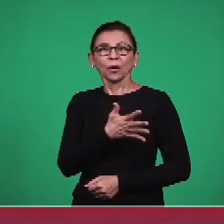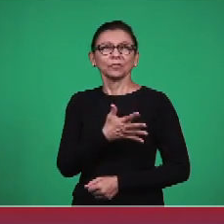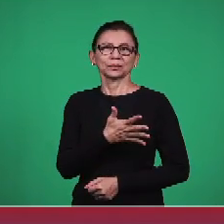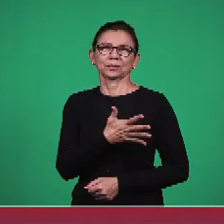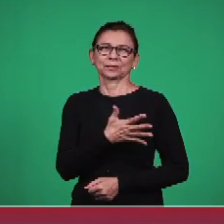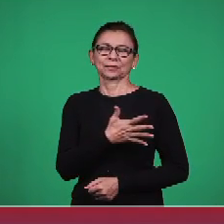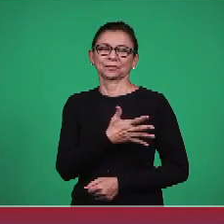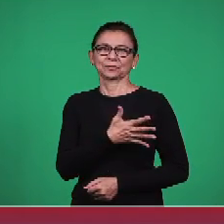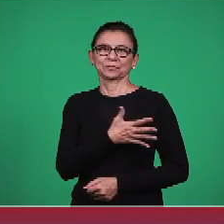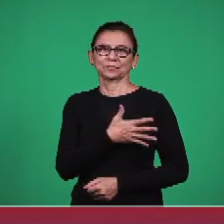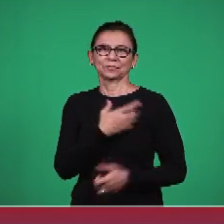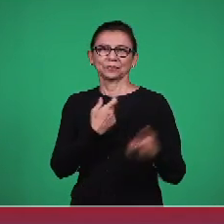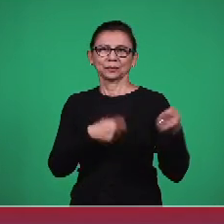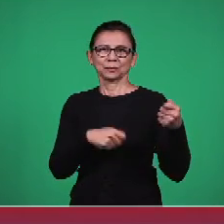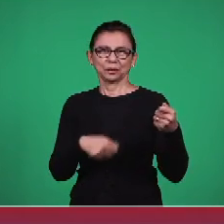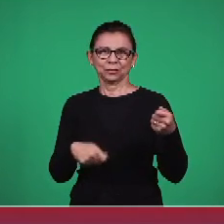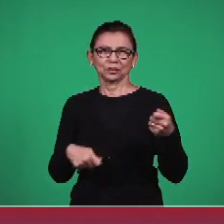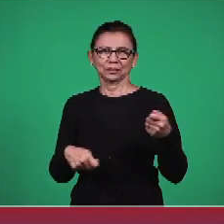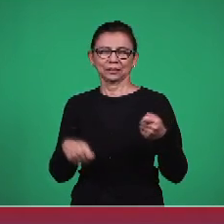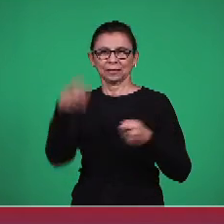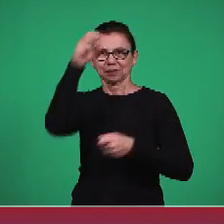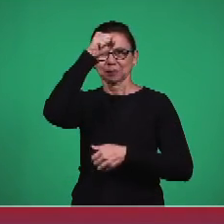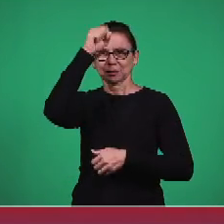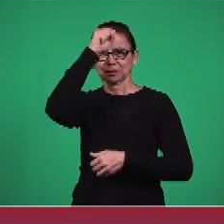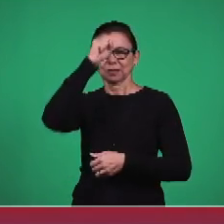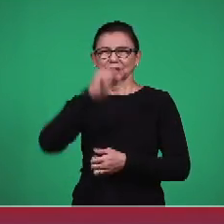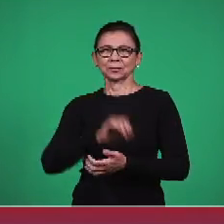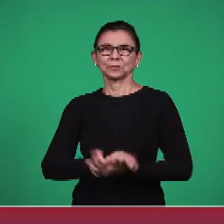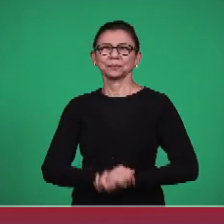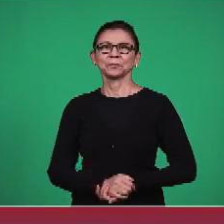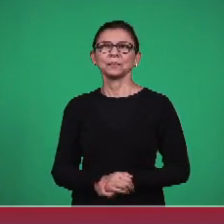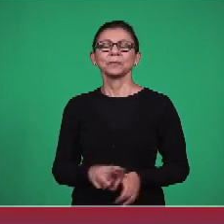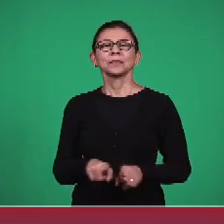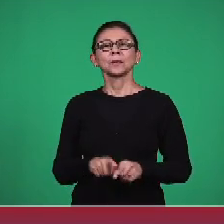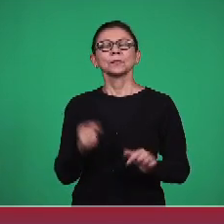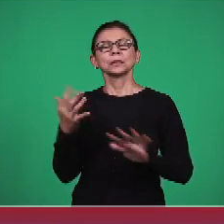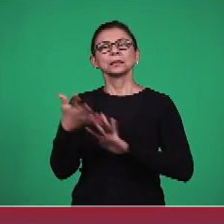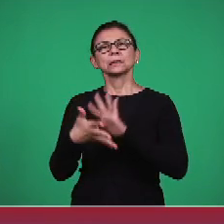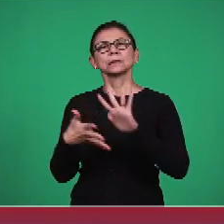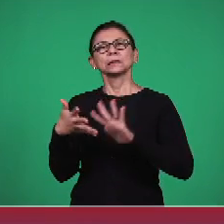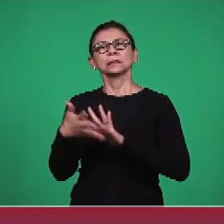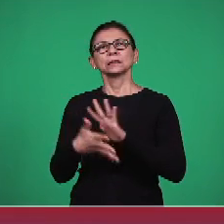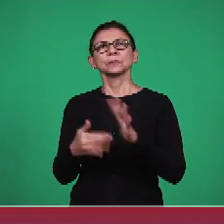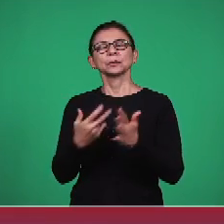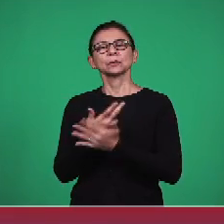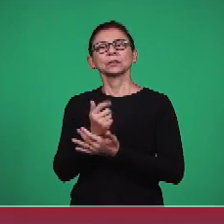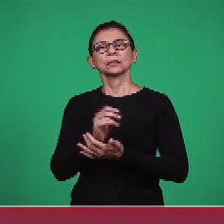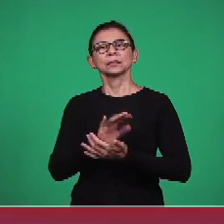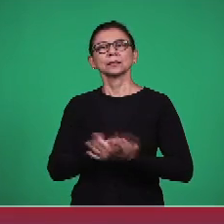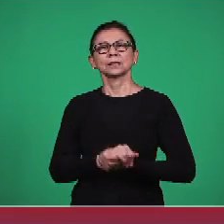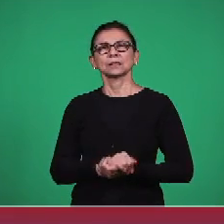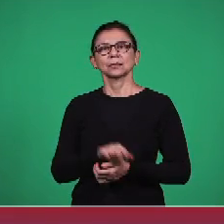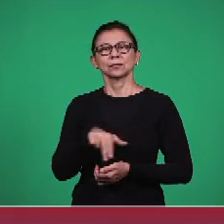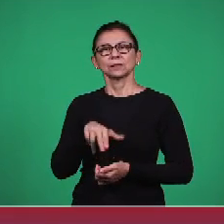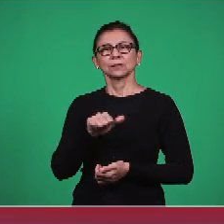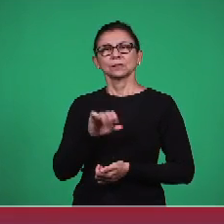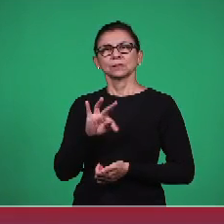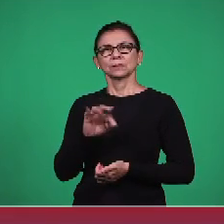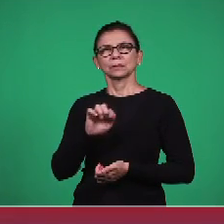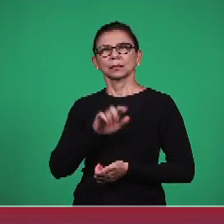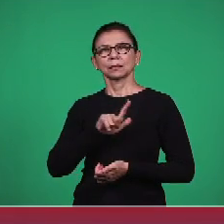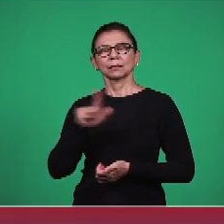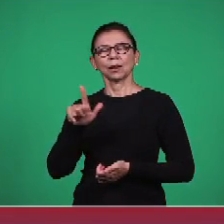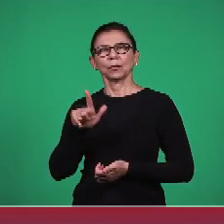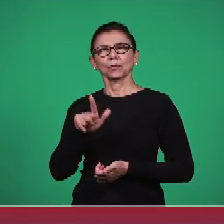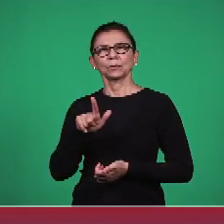Baixo Guandu, Espírito Santo. O seminário em Libras foi realizado na cidade de Natal, no Rio Grande do Norte. Também